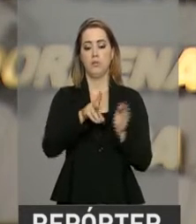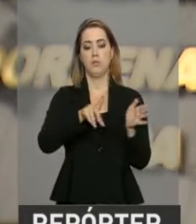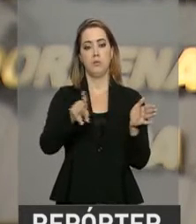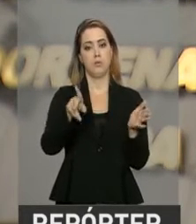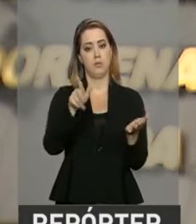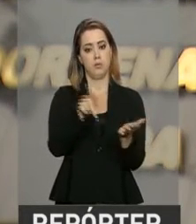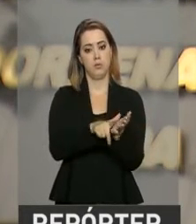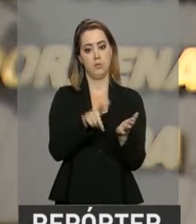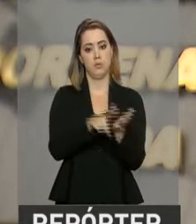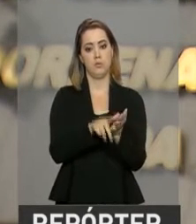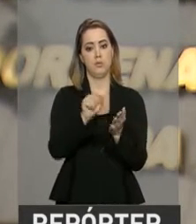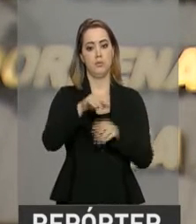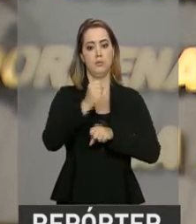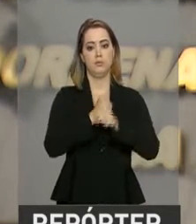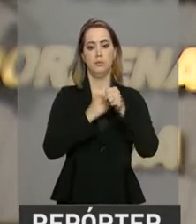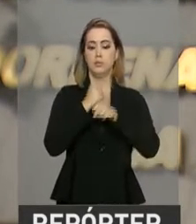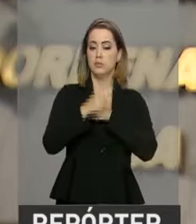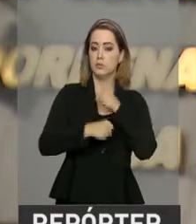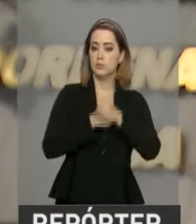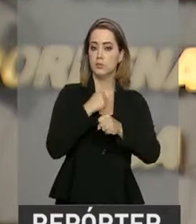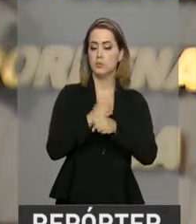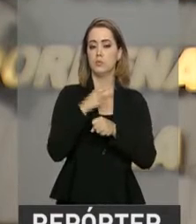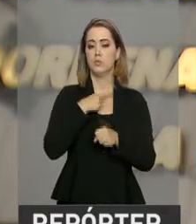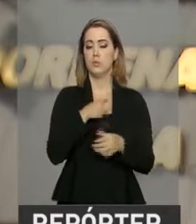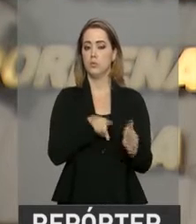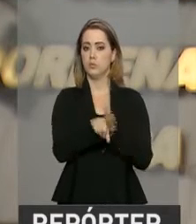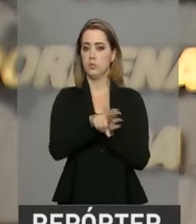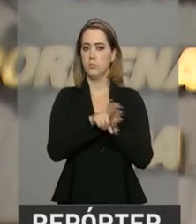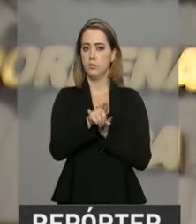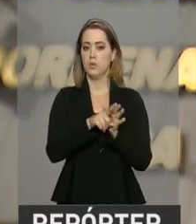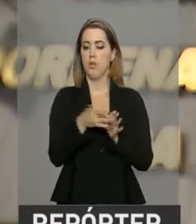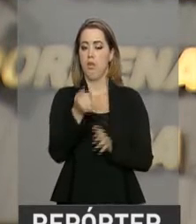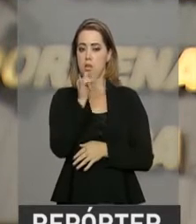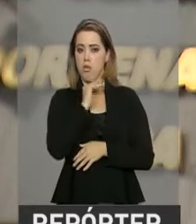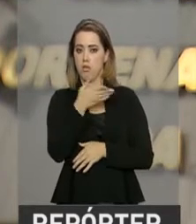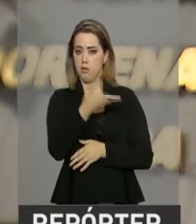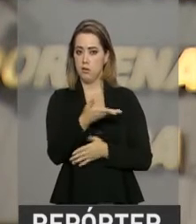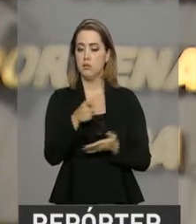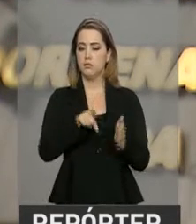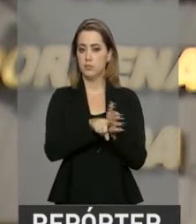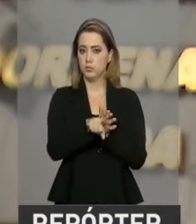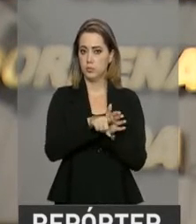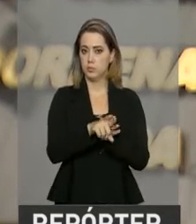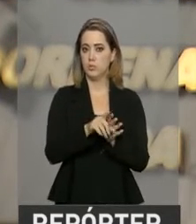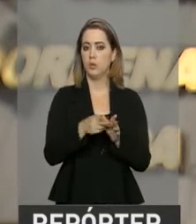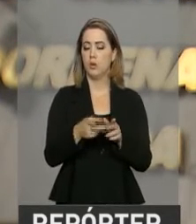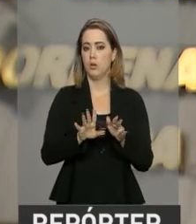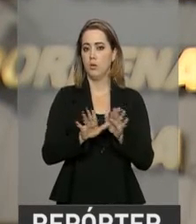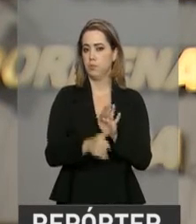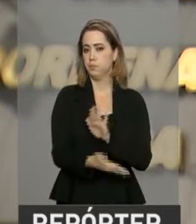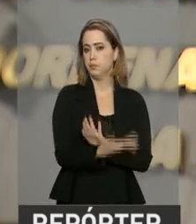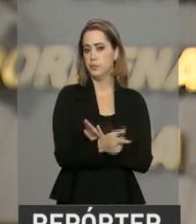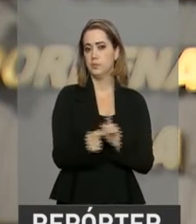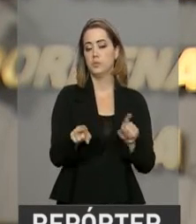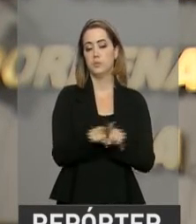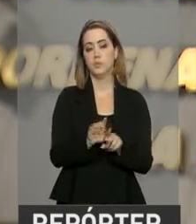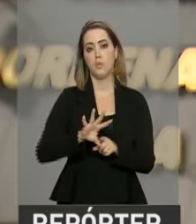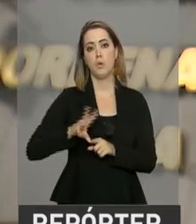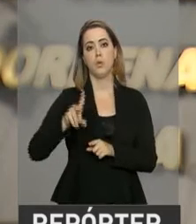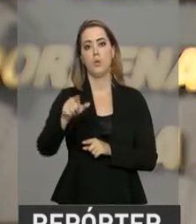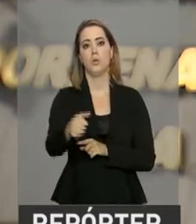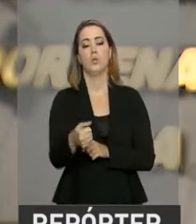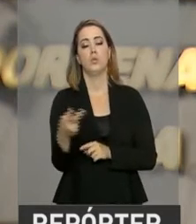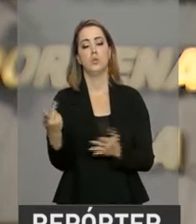ano, que são usadas em inquéritos como os da Operação Lava Jato. O sistema deve estar em funcionamento em todas as unidades da